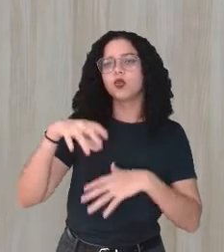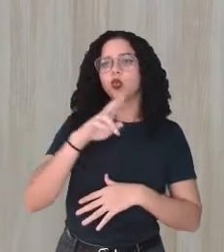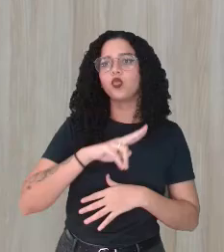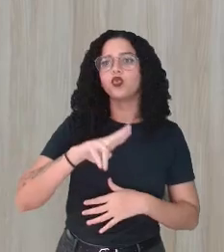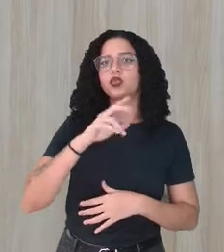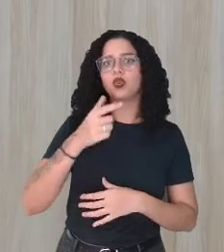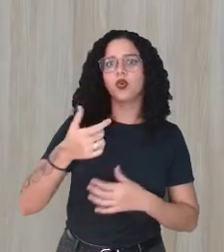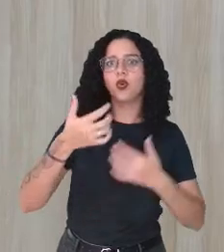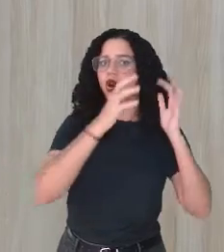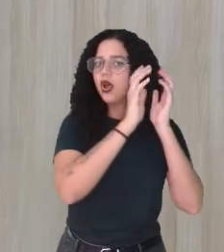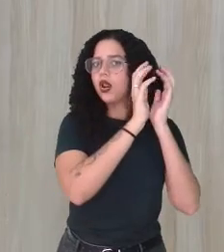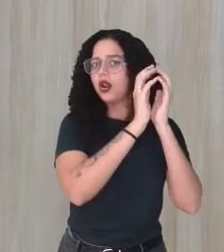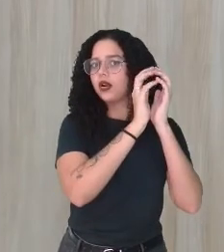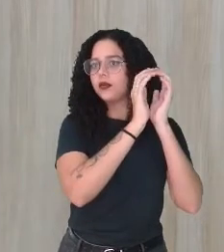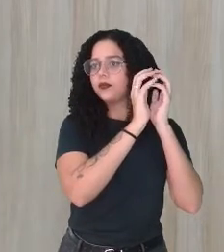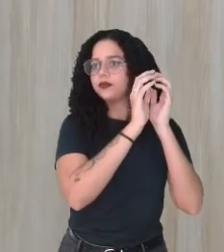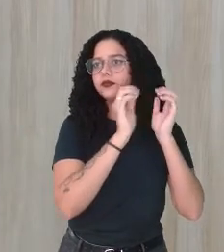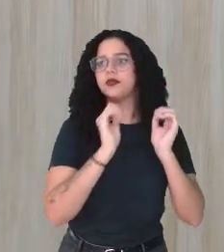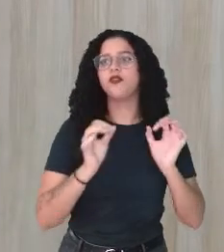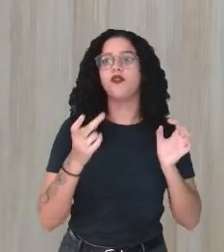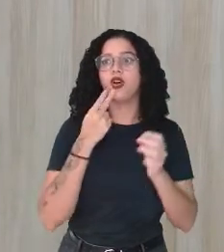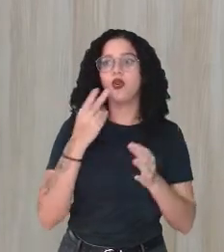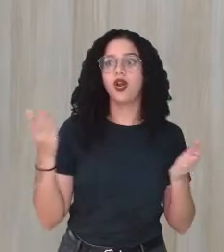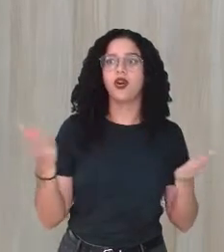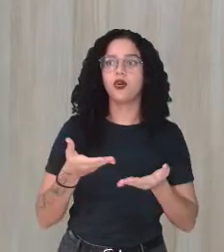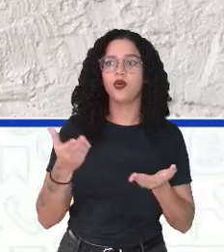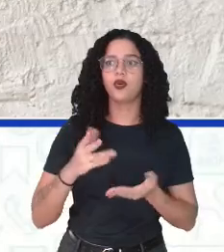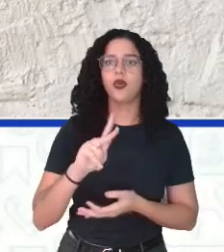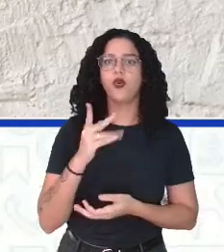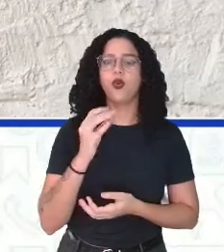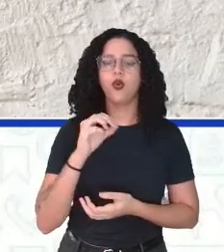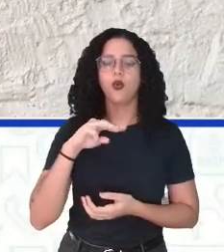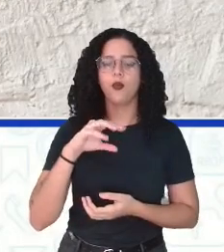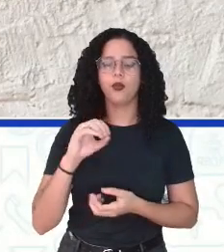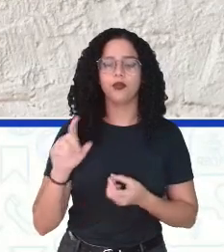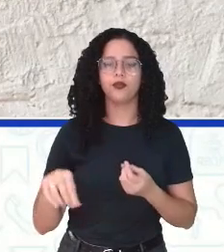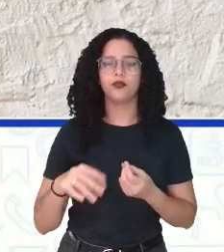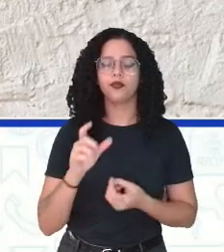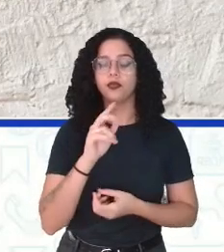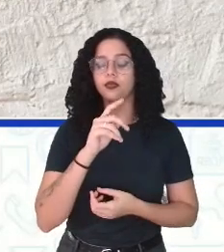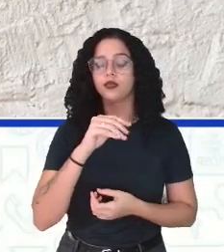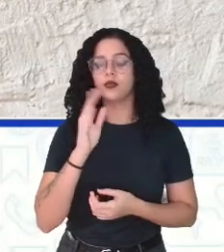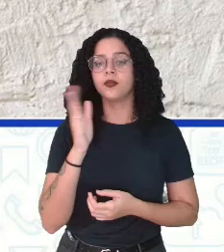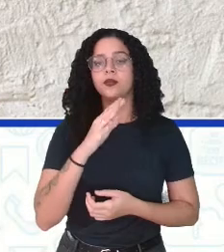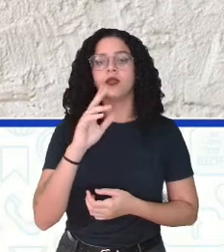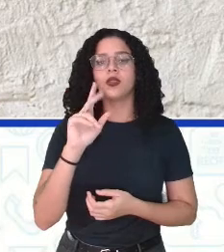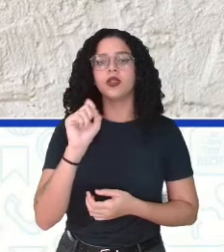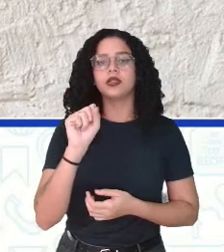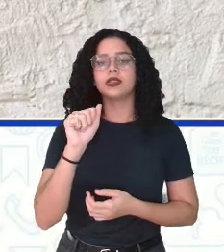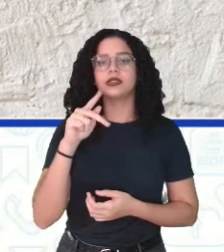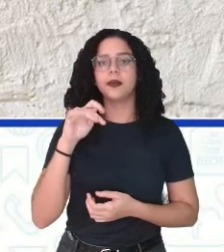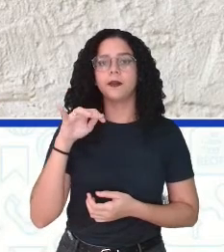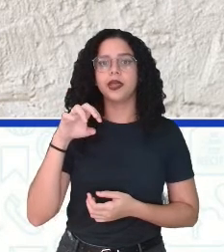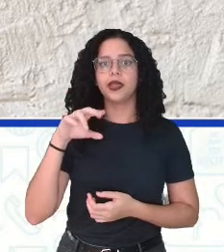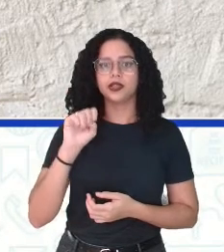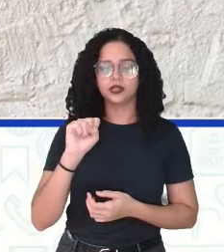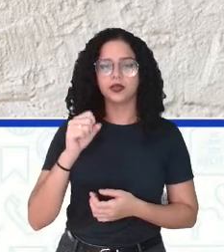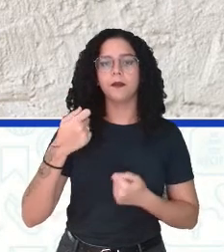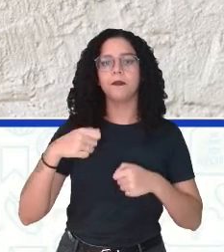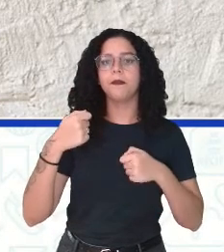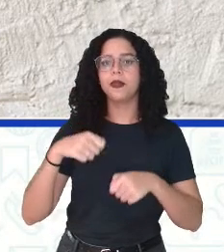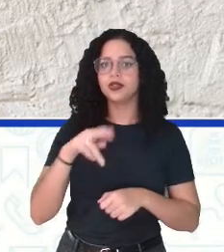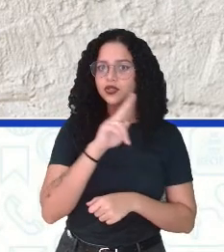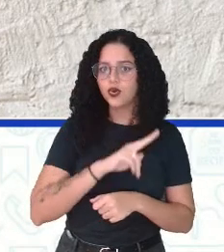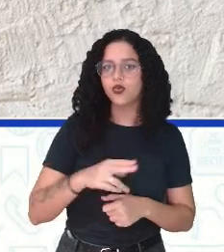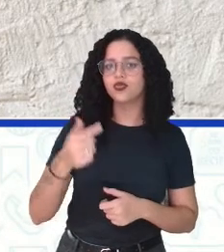o cérebro, ó. A professora acabou de falar, né? Homo sapiens, homem sábio. A gente tem que usar a nossa cabeça, nossos neurônios para pensar